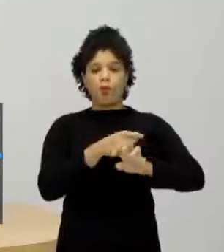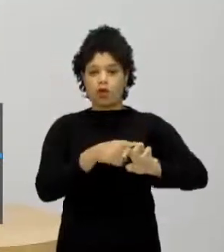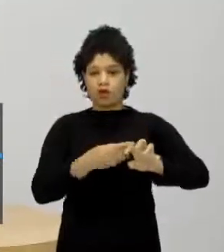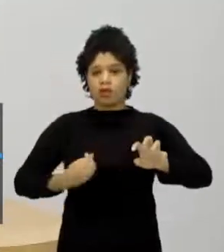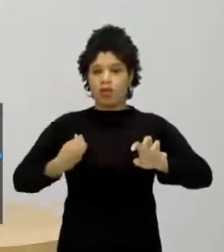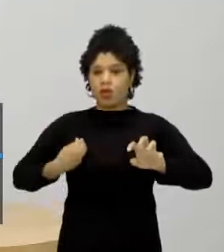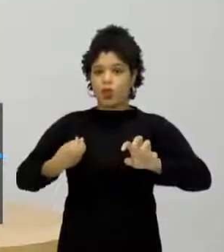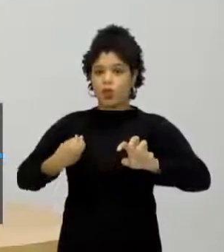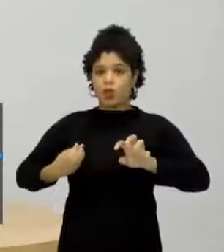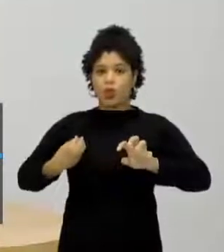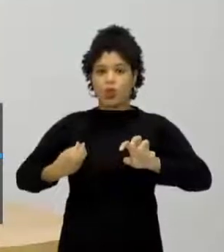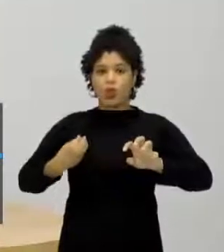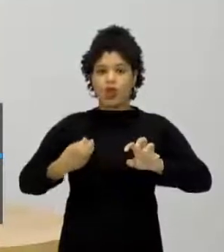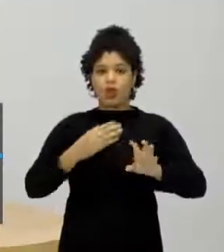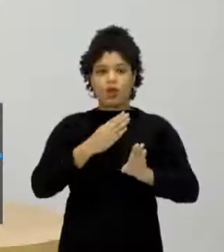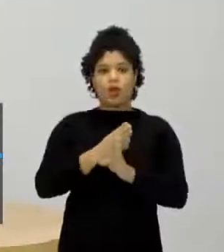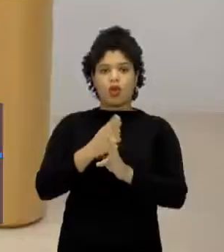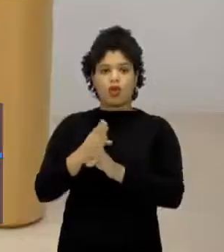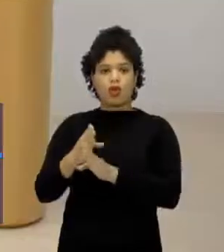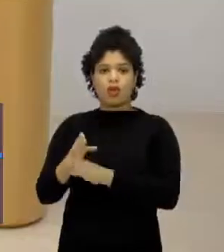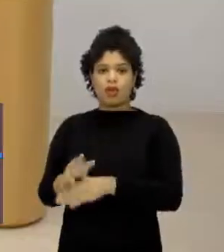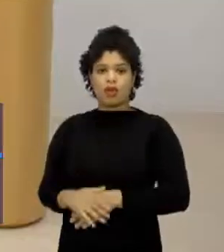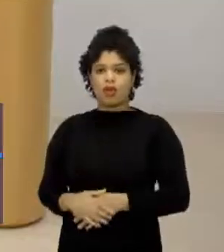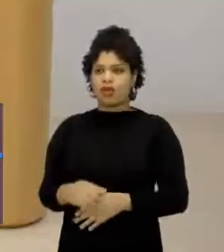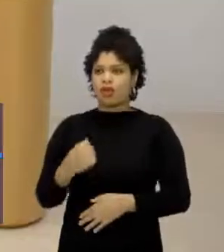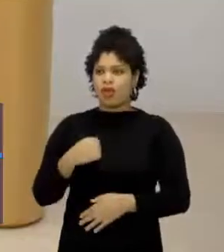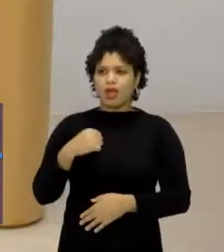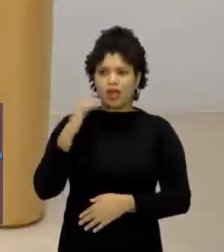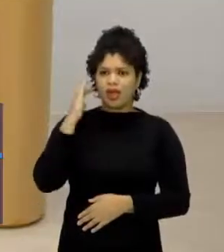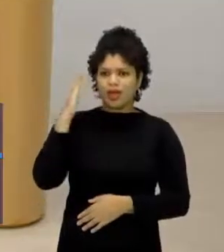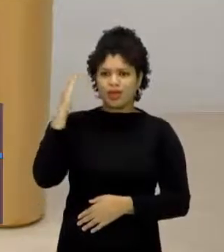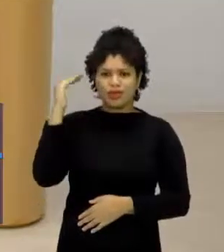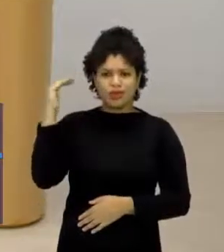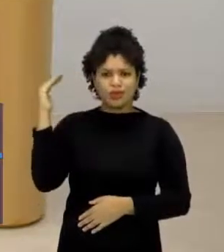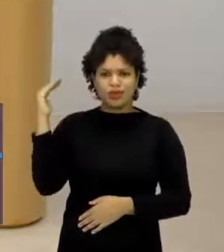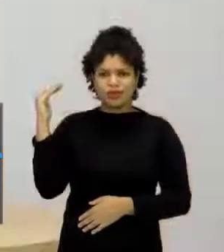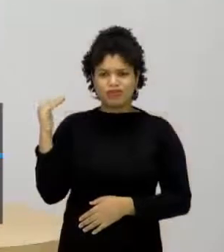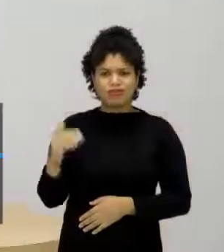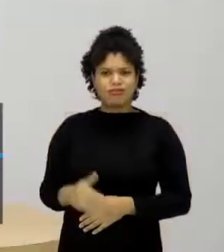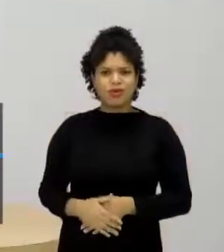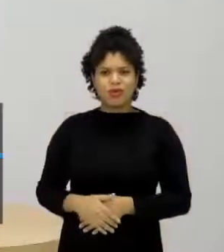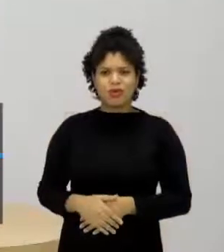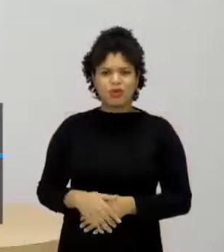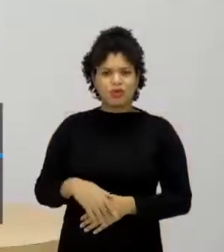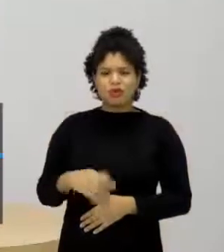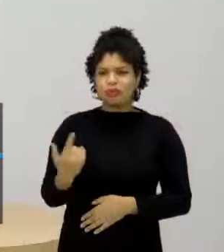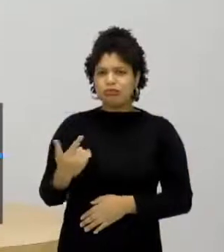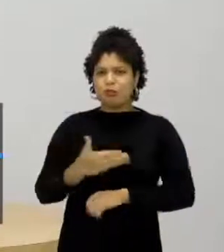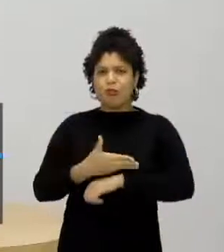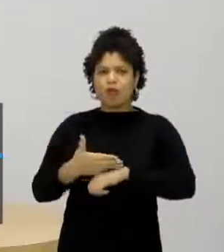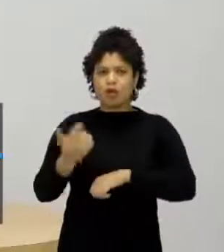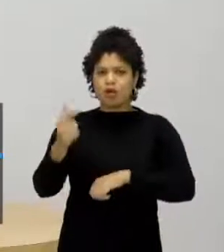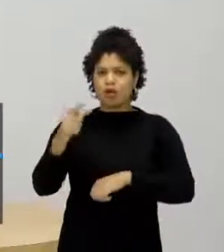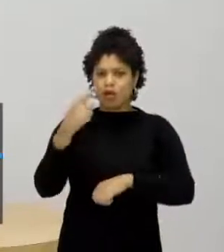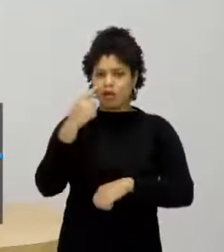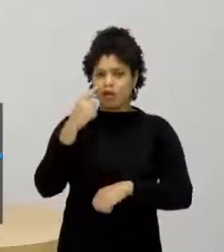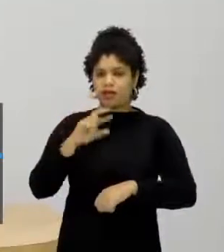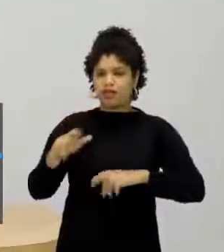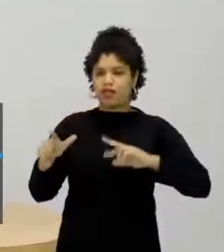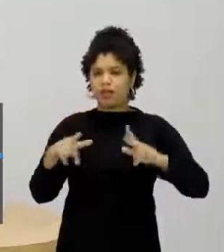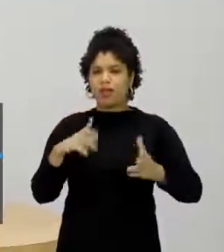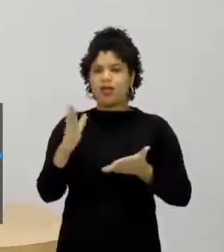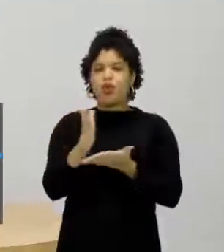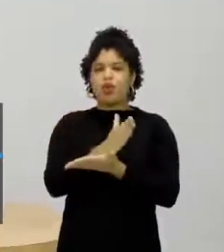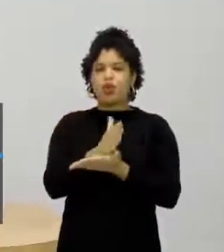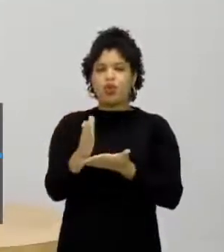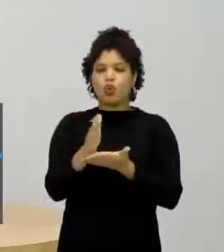lugares que a gente não conseguia imaginar, exato, que não eram usuais. E aí a gente tem uma separação